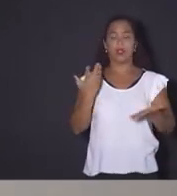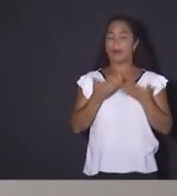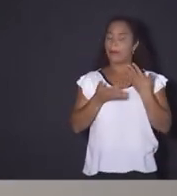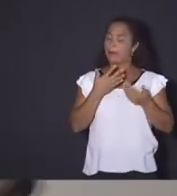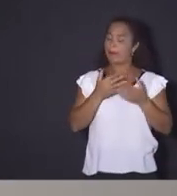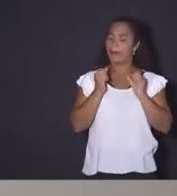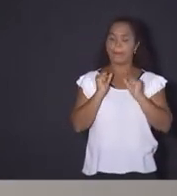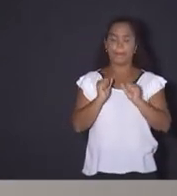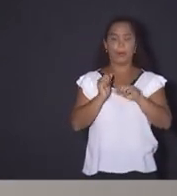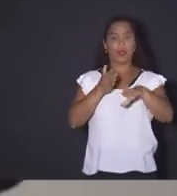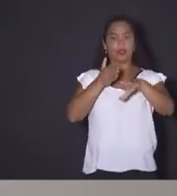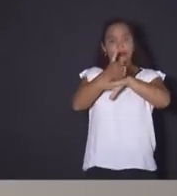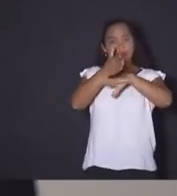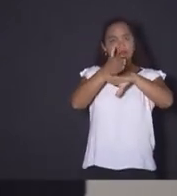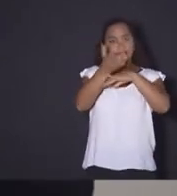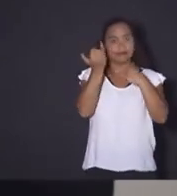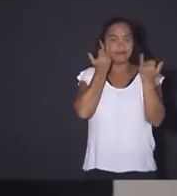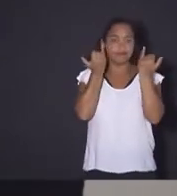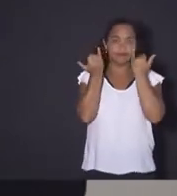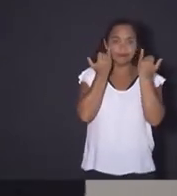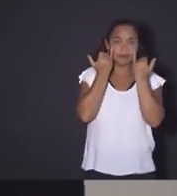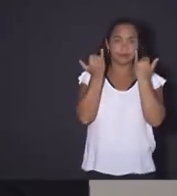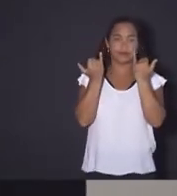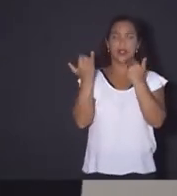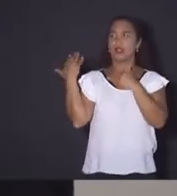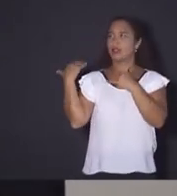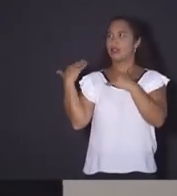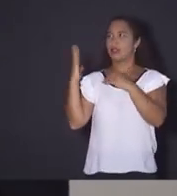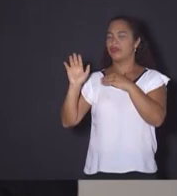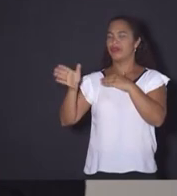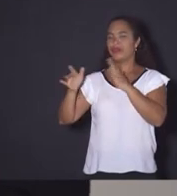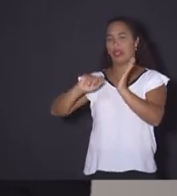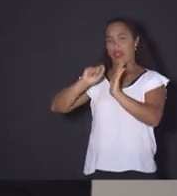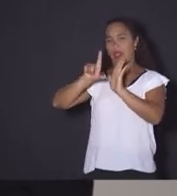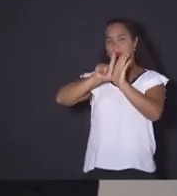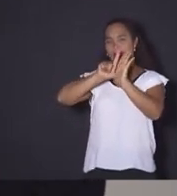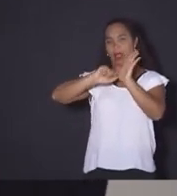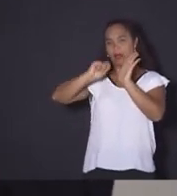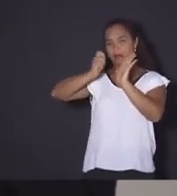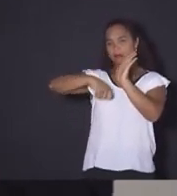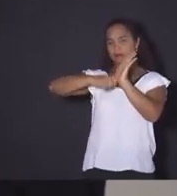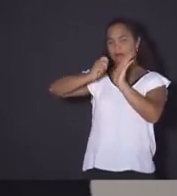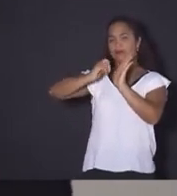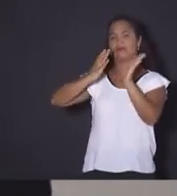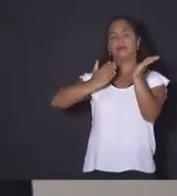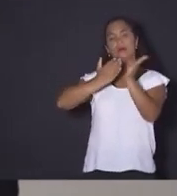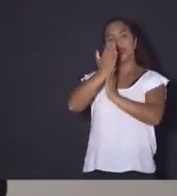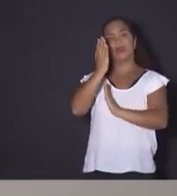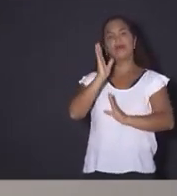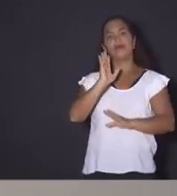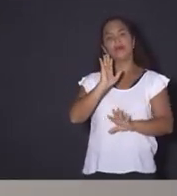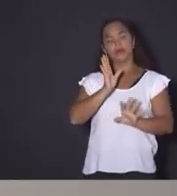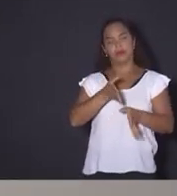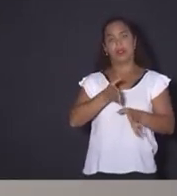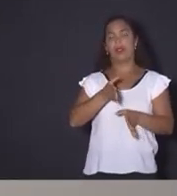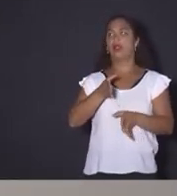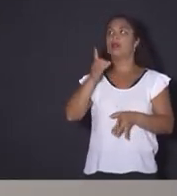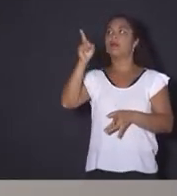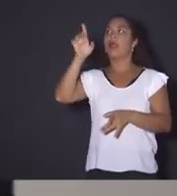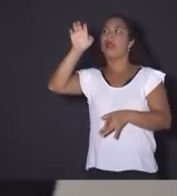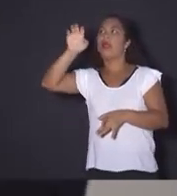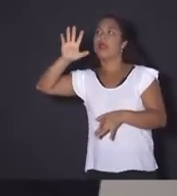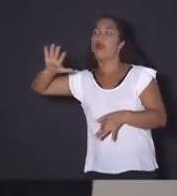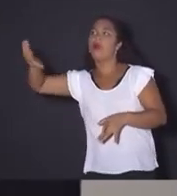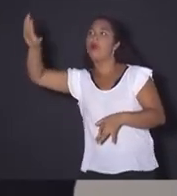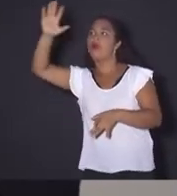fundamental. O Brasil aprovou alguns anos uma lei de acesso à informação também muito importante. Alguns países na Europa vêm aprovando leis